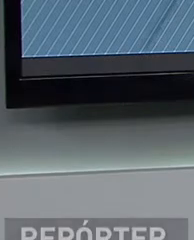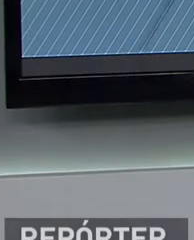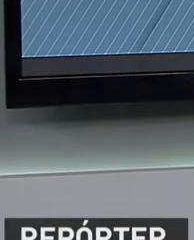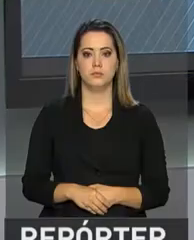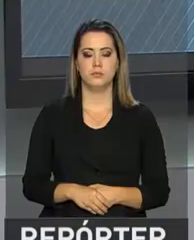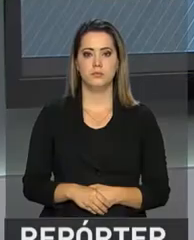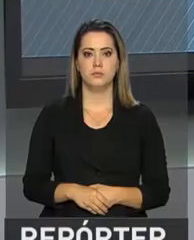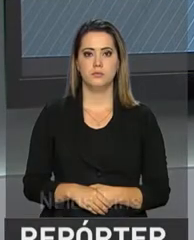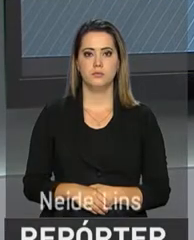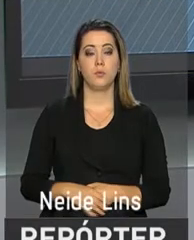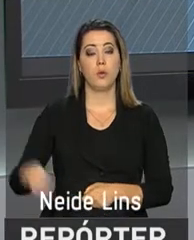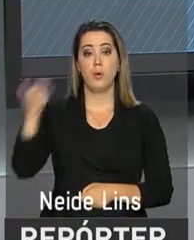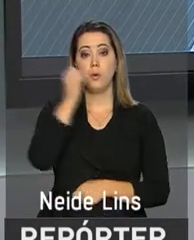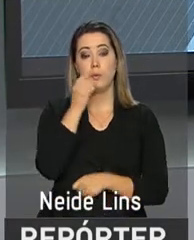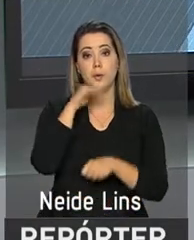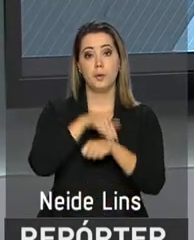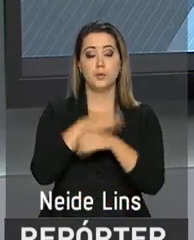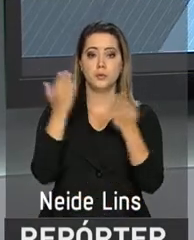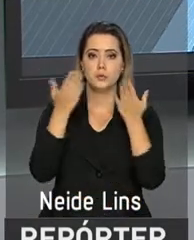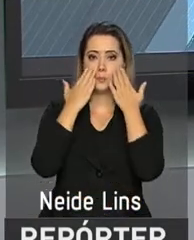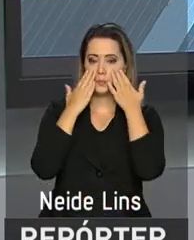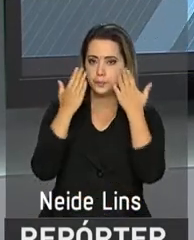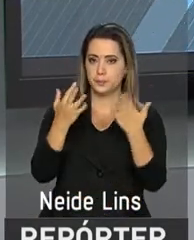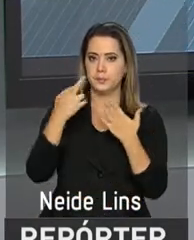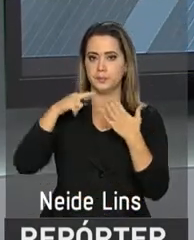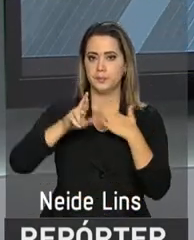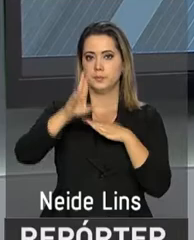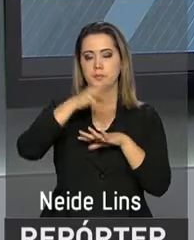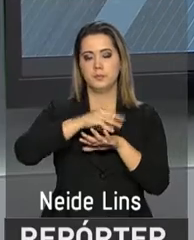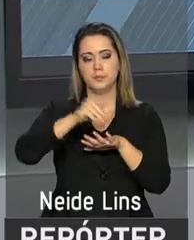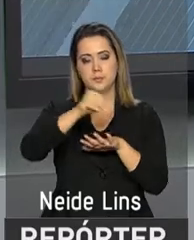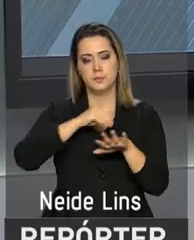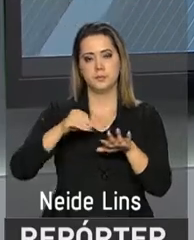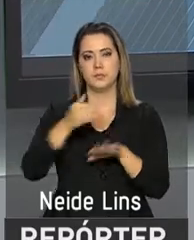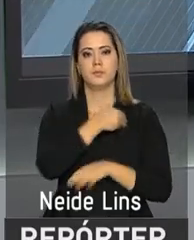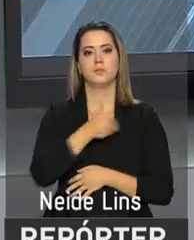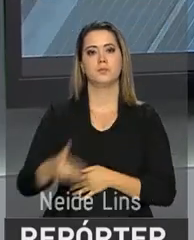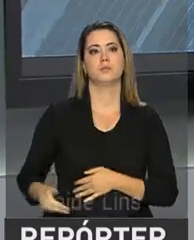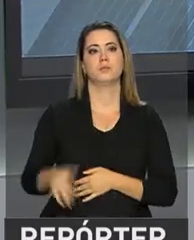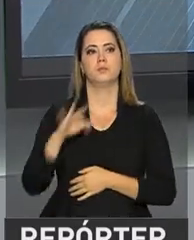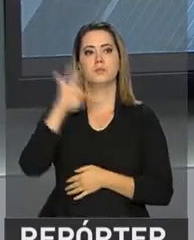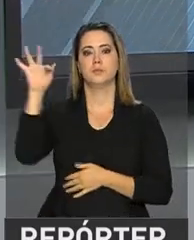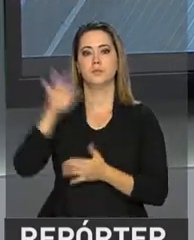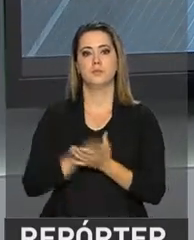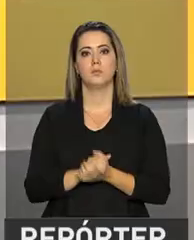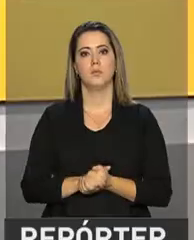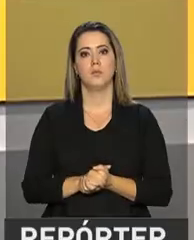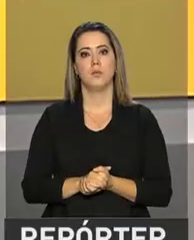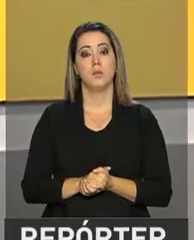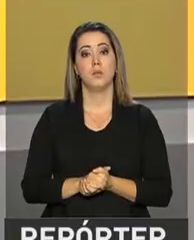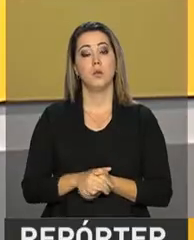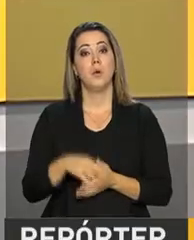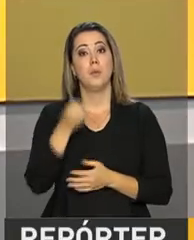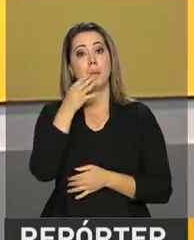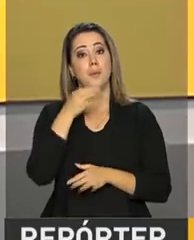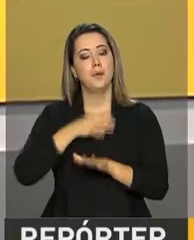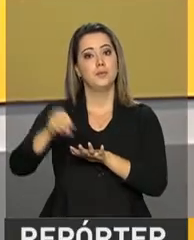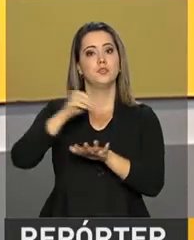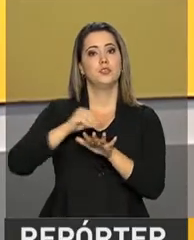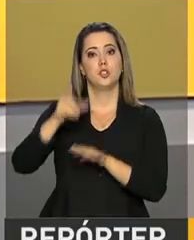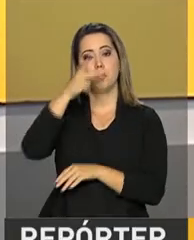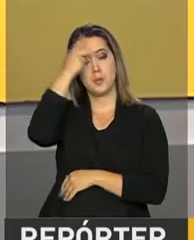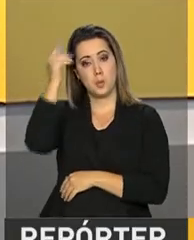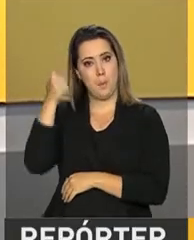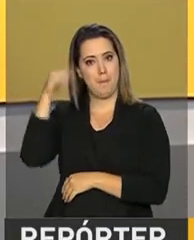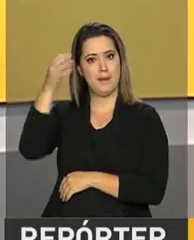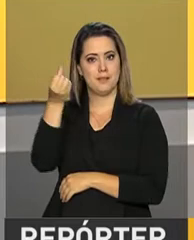olá boa noite no ar mais uma edição do repórter nbr com as notícias do governo federal uma boa notícia para quem tem